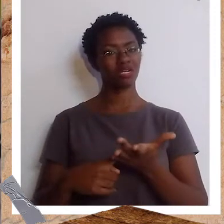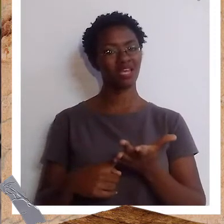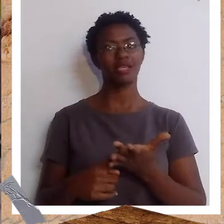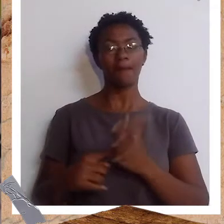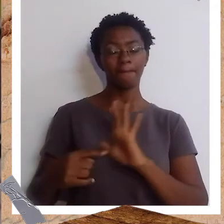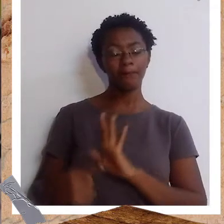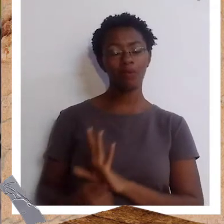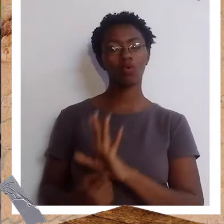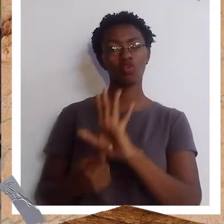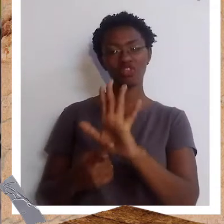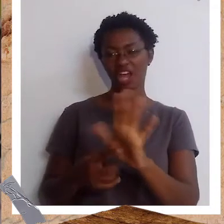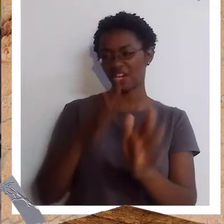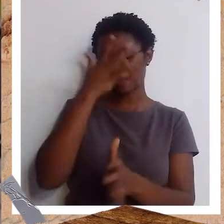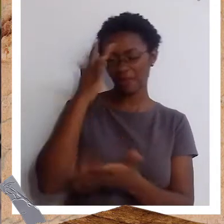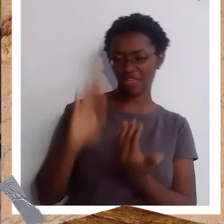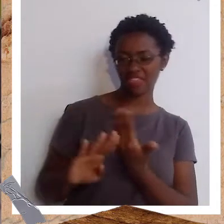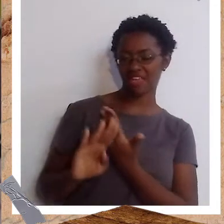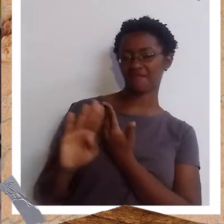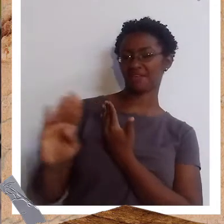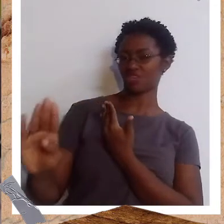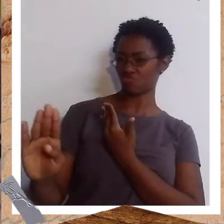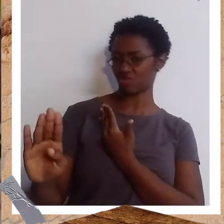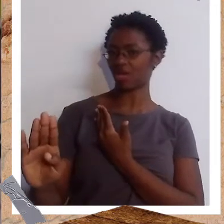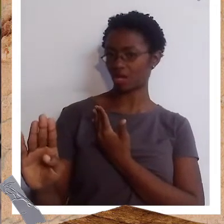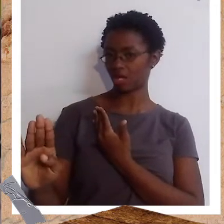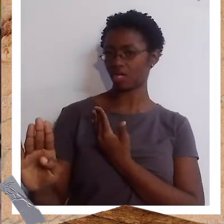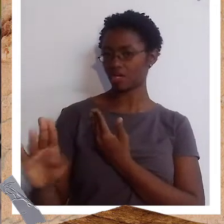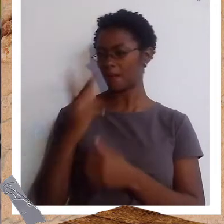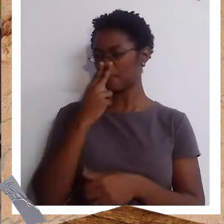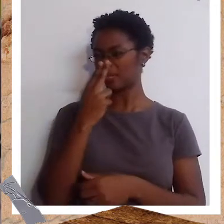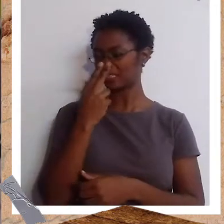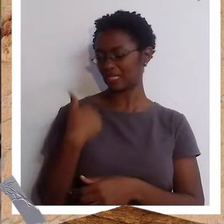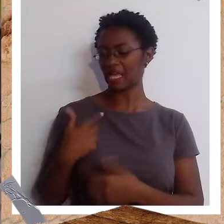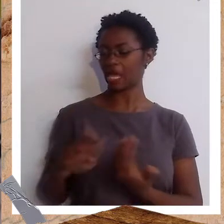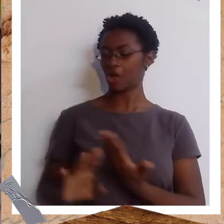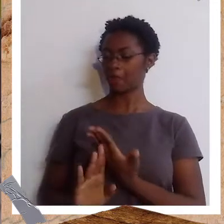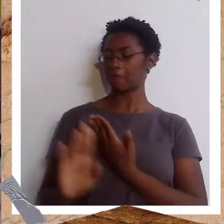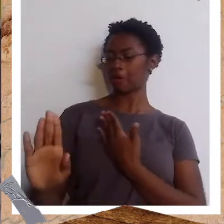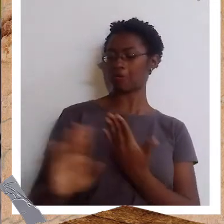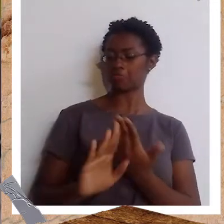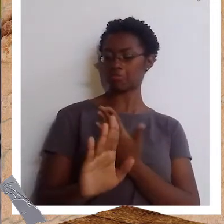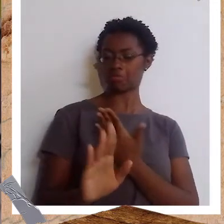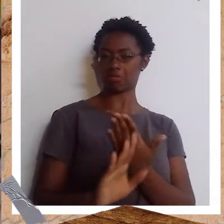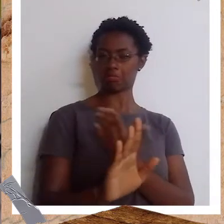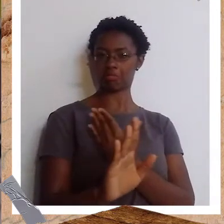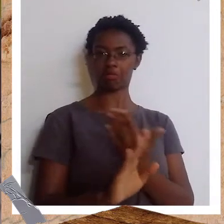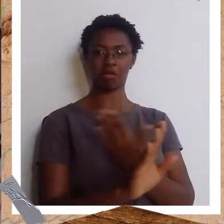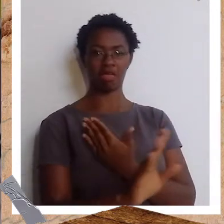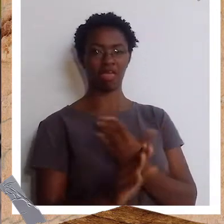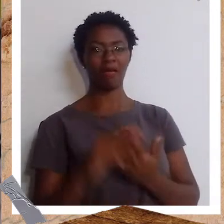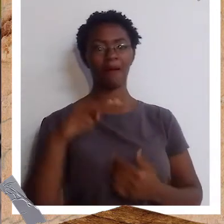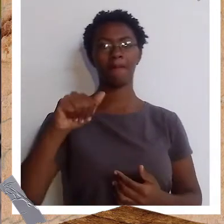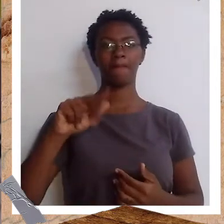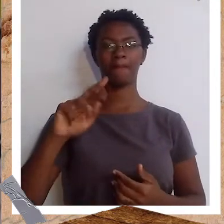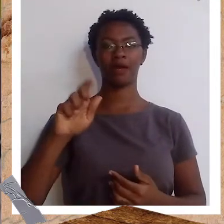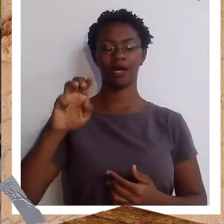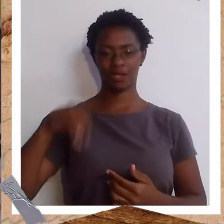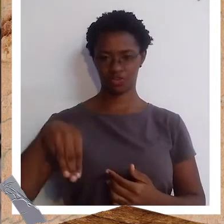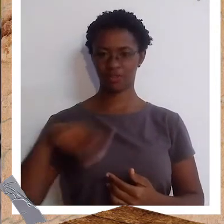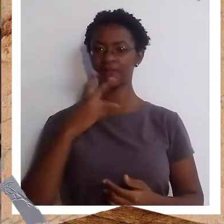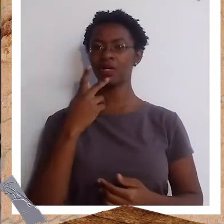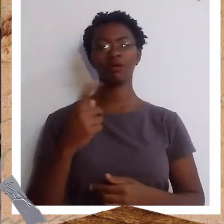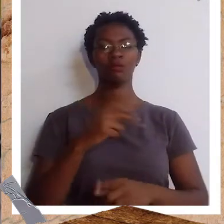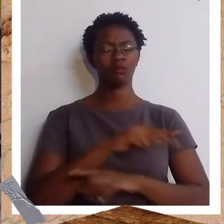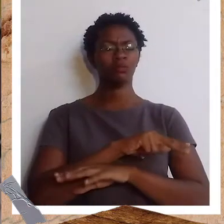disse Hélio, né, sobre essa condição de estar à margem. Hélio citou diversos artistas